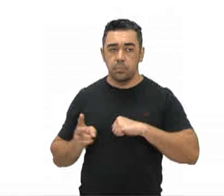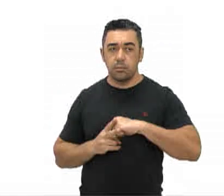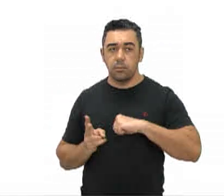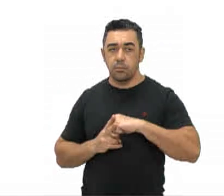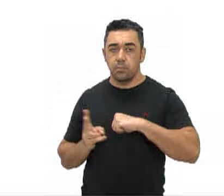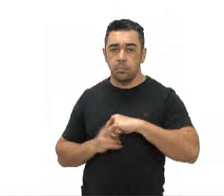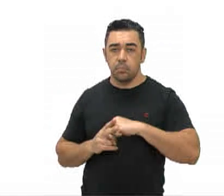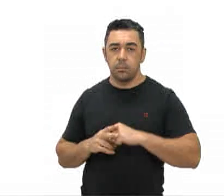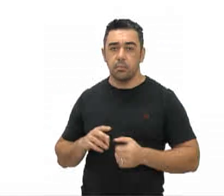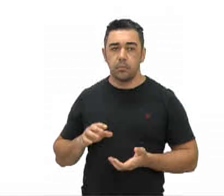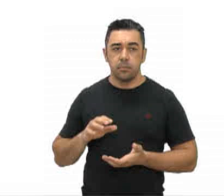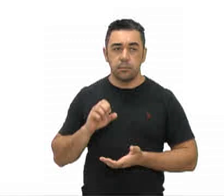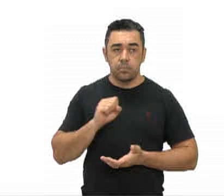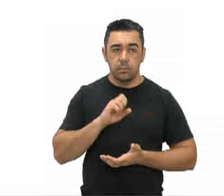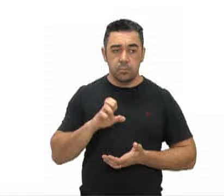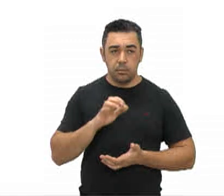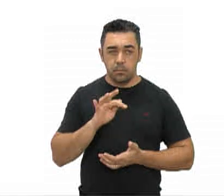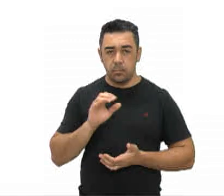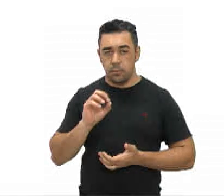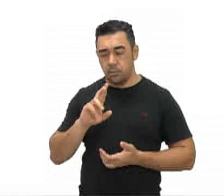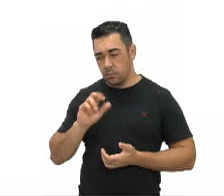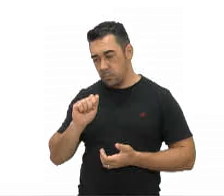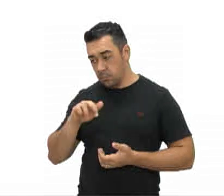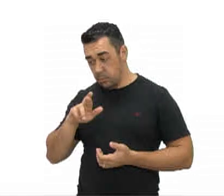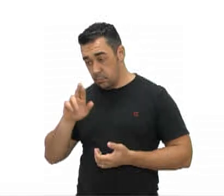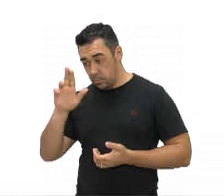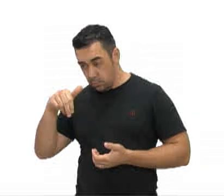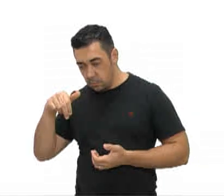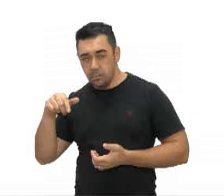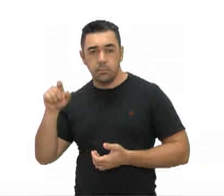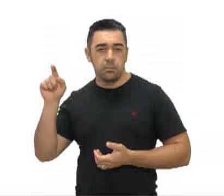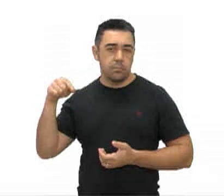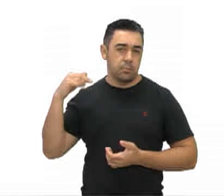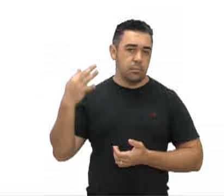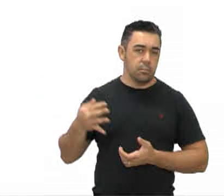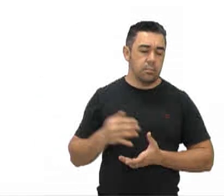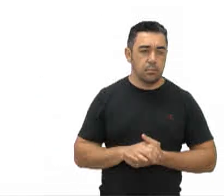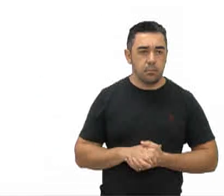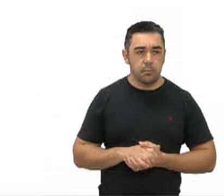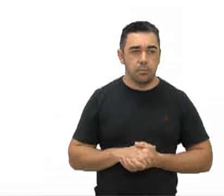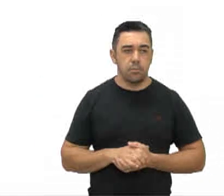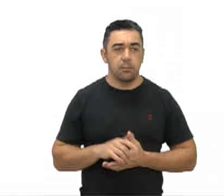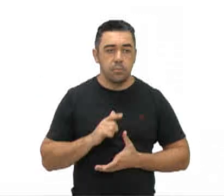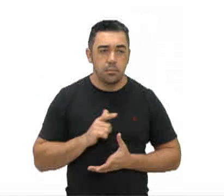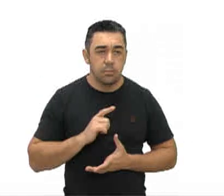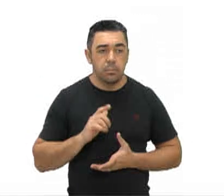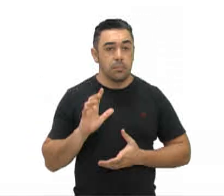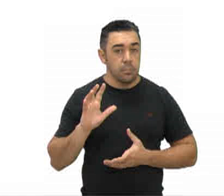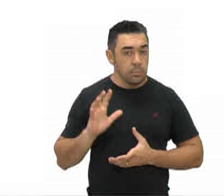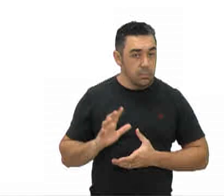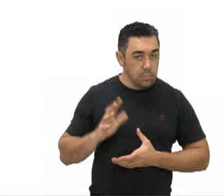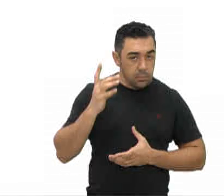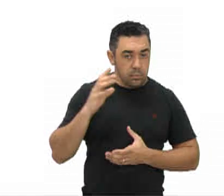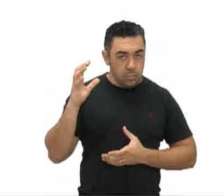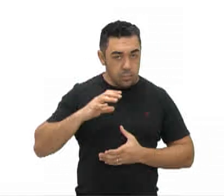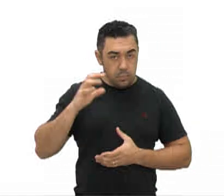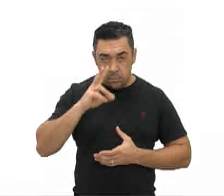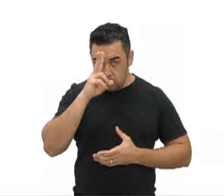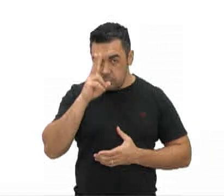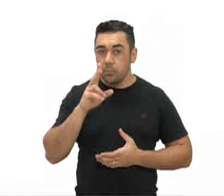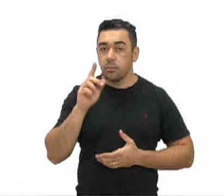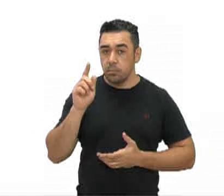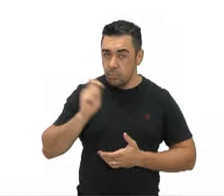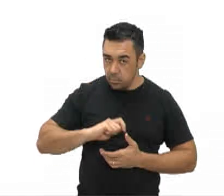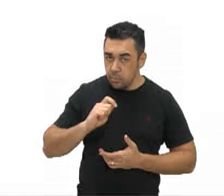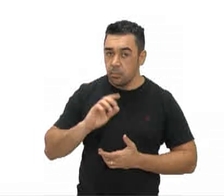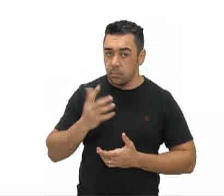se formará, né? Expressa futuro. E tormentas serão algo mais prováveis, ou